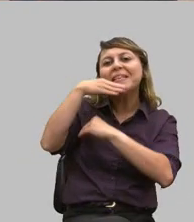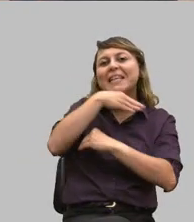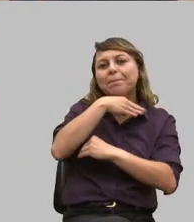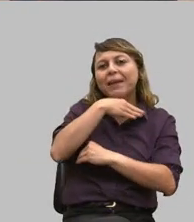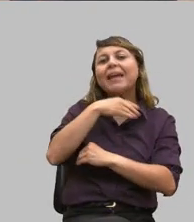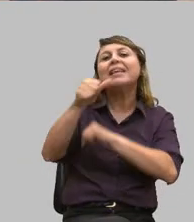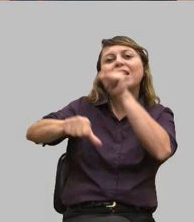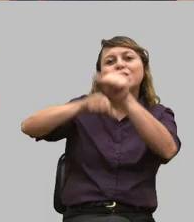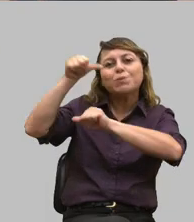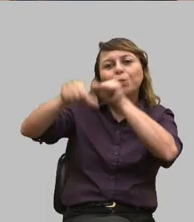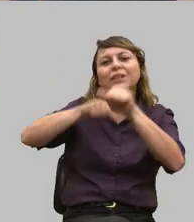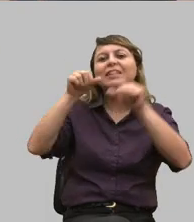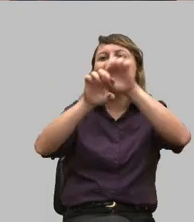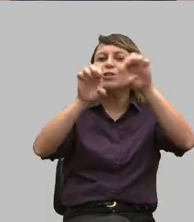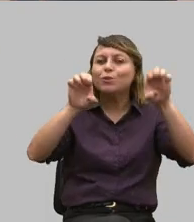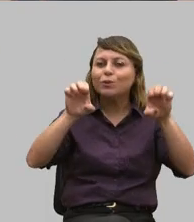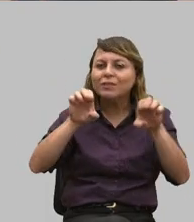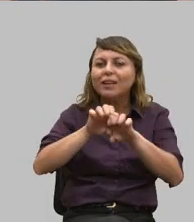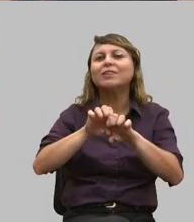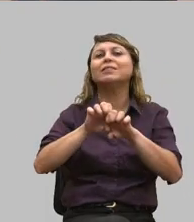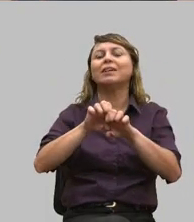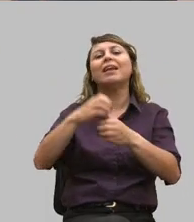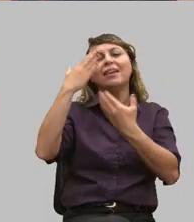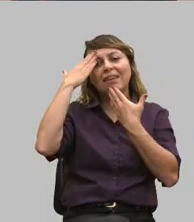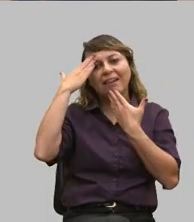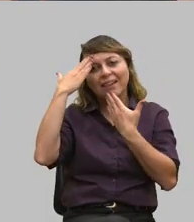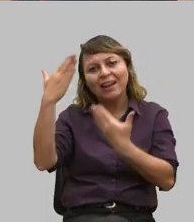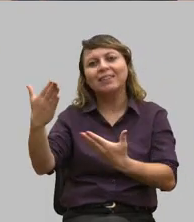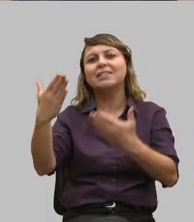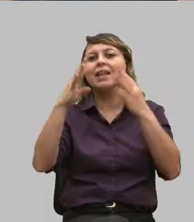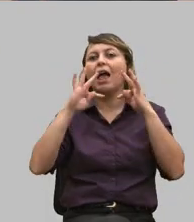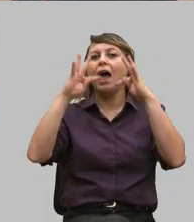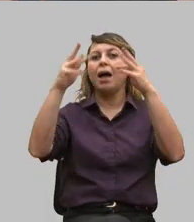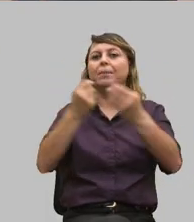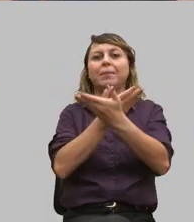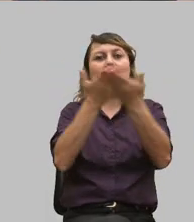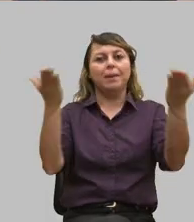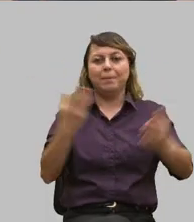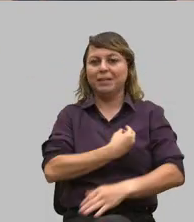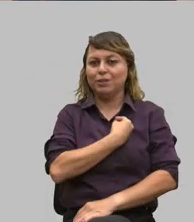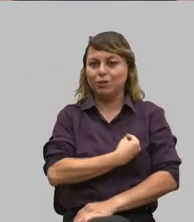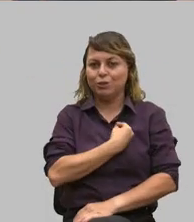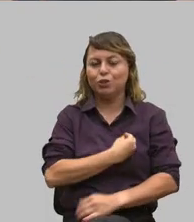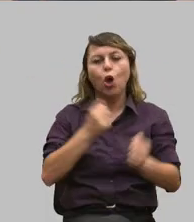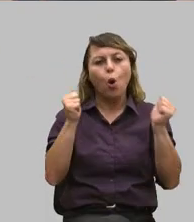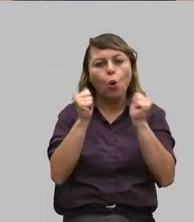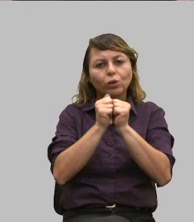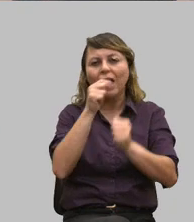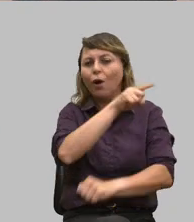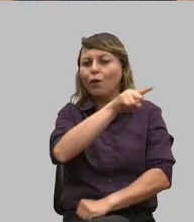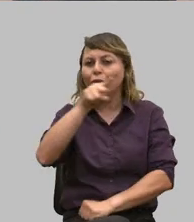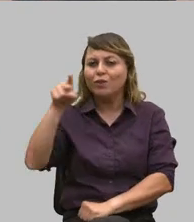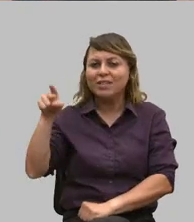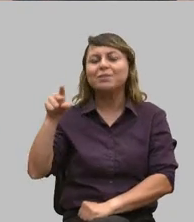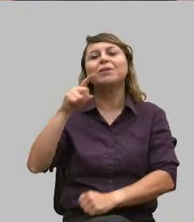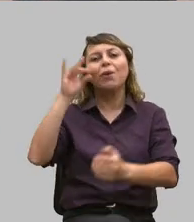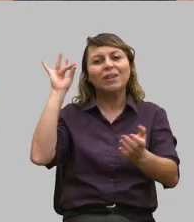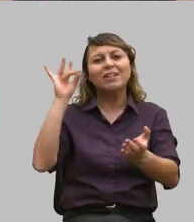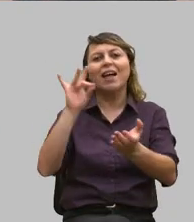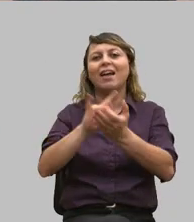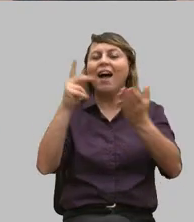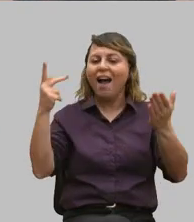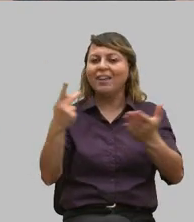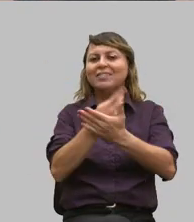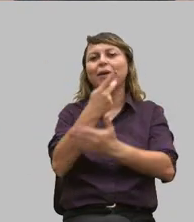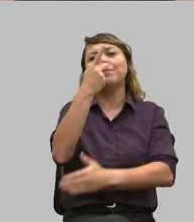mudanças estruturantes e queria mais uma vez agradecer a presença de todos e contar com vocês para que isso se torne realidade para os nossos